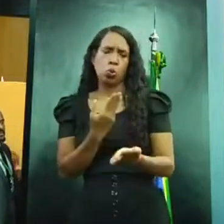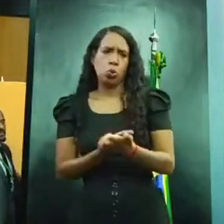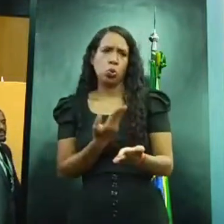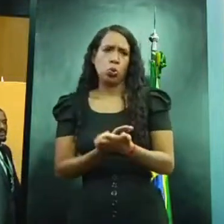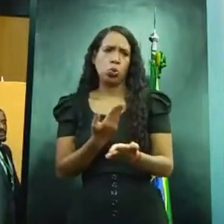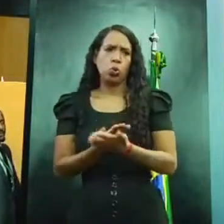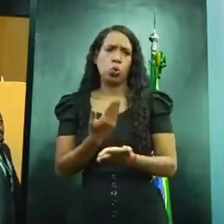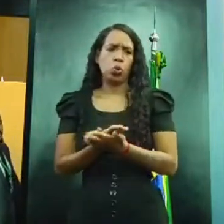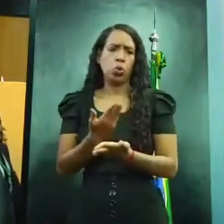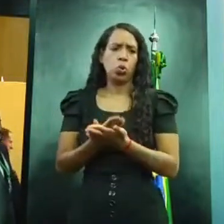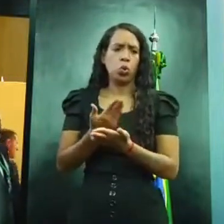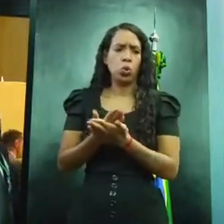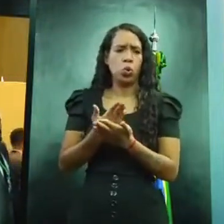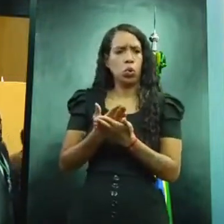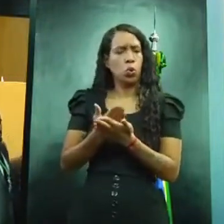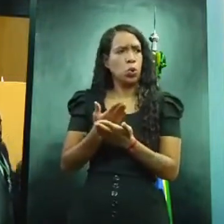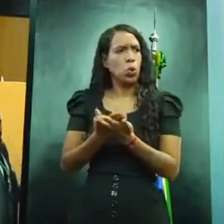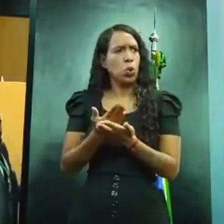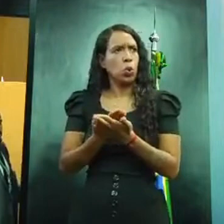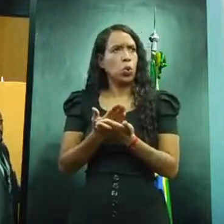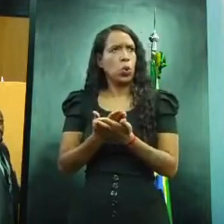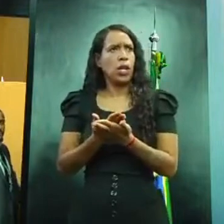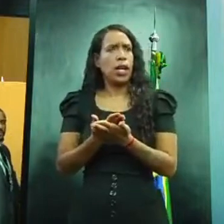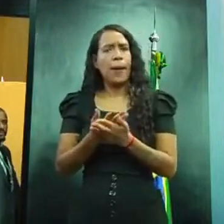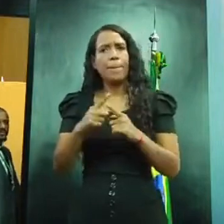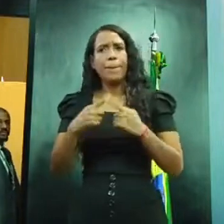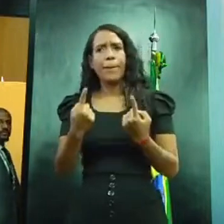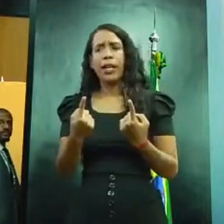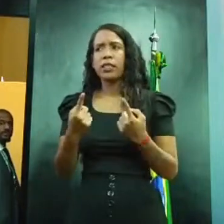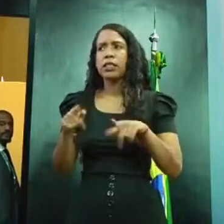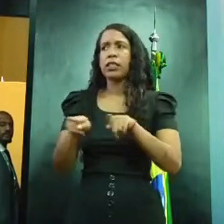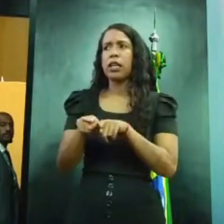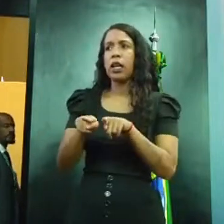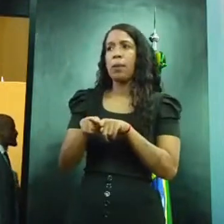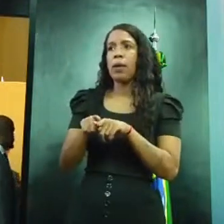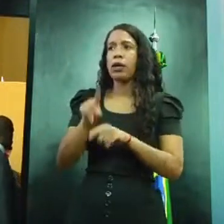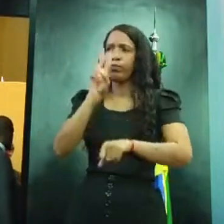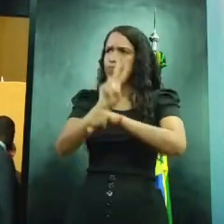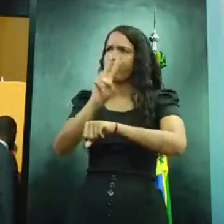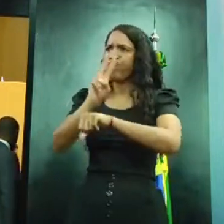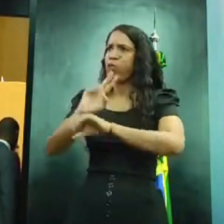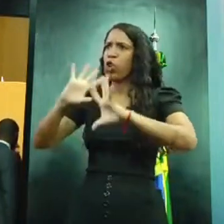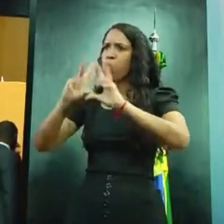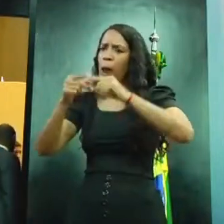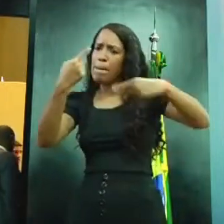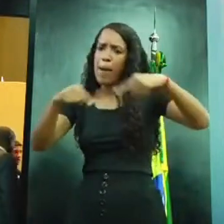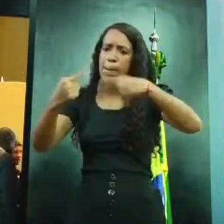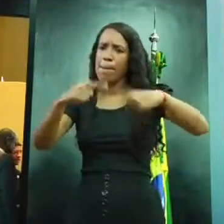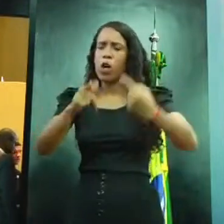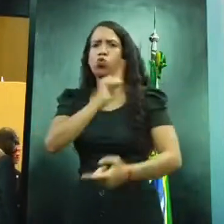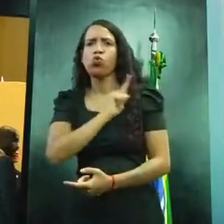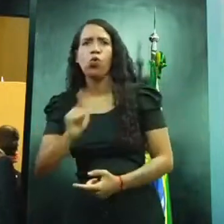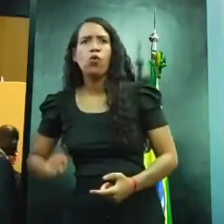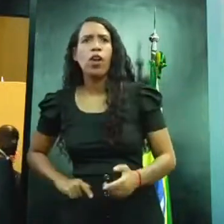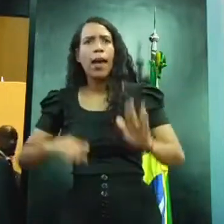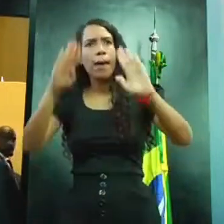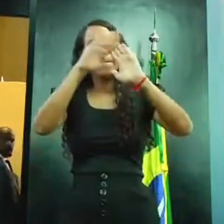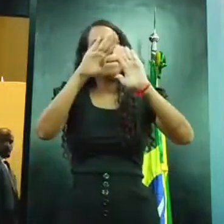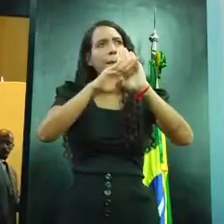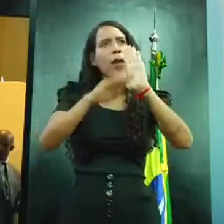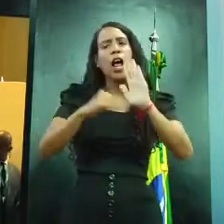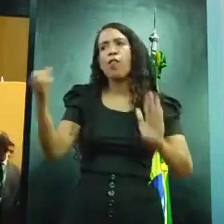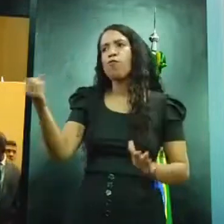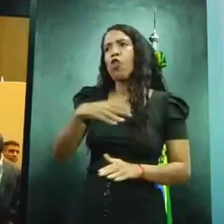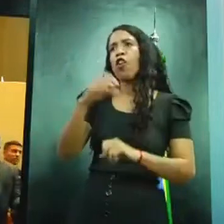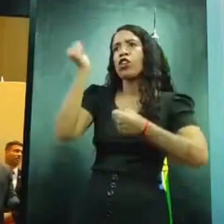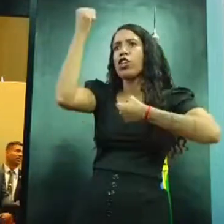o Nova Indústria Brasil, as 6 missões, mas principalmente a acompanhar todo o debate público sobre o plano Nova Indústria